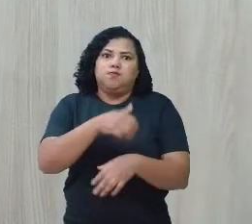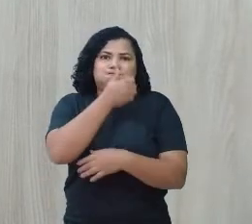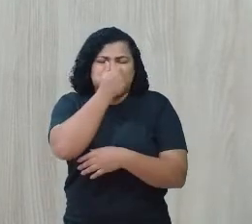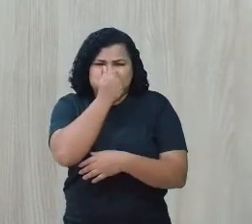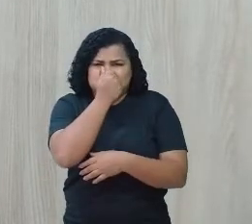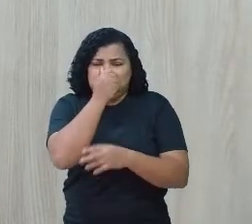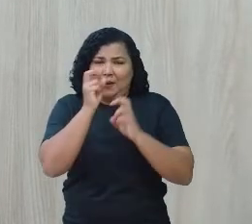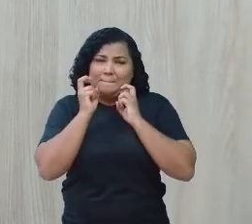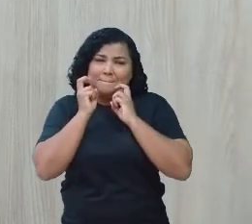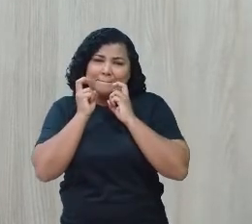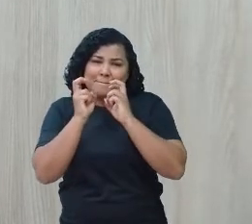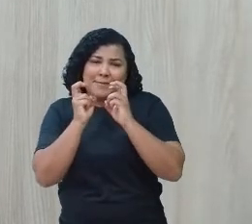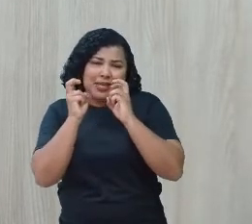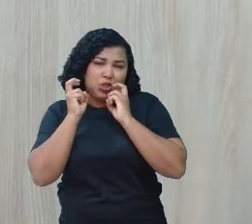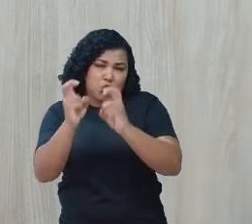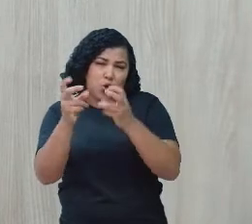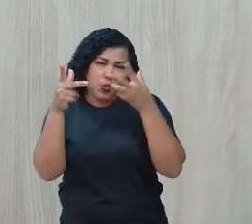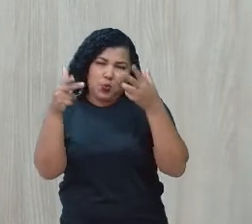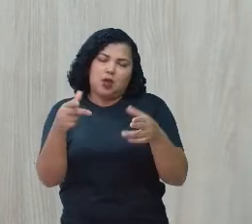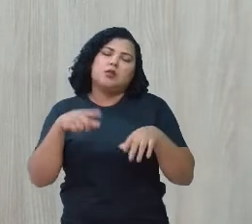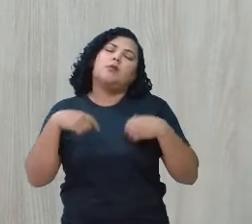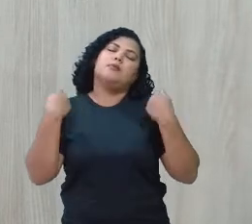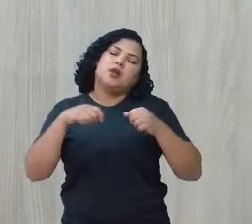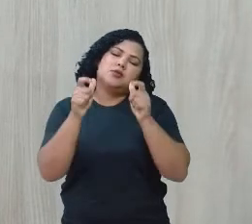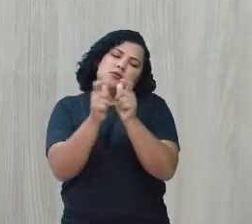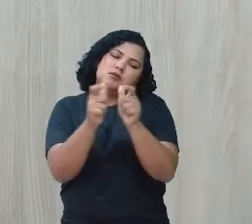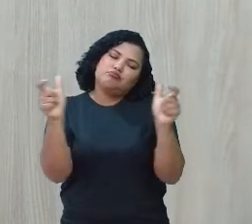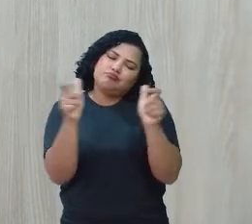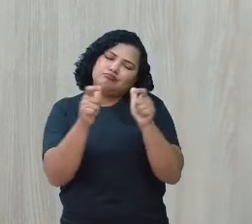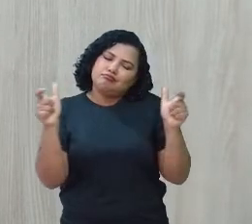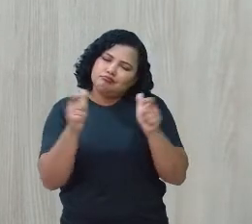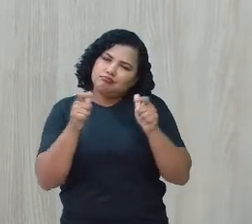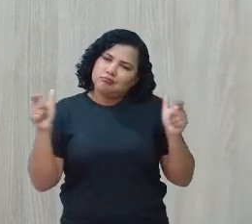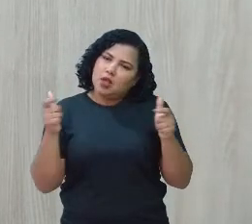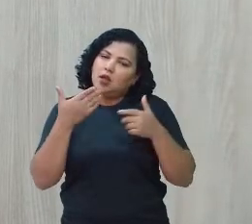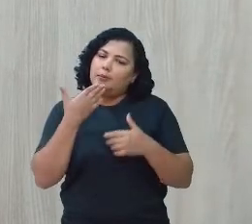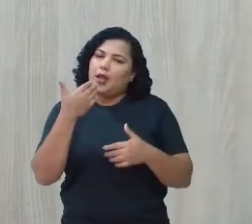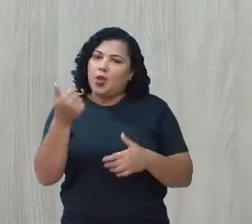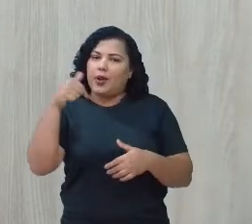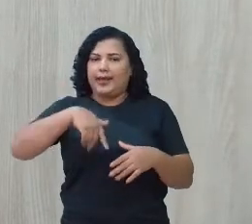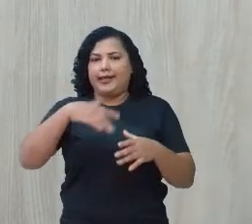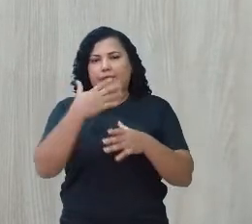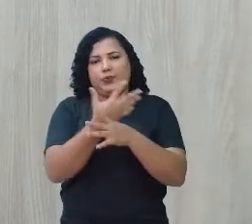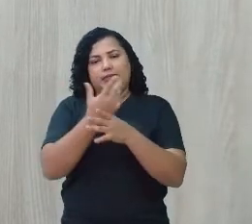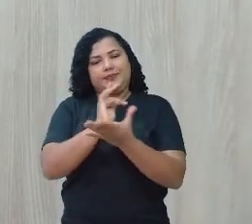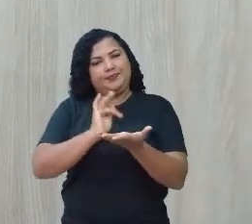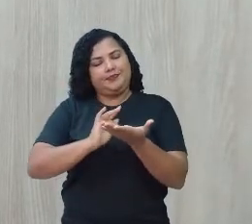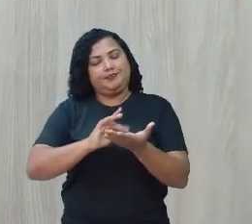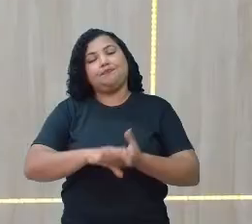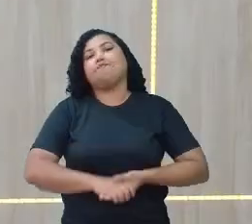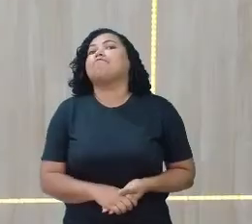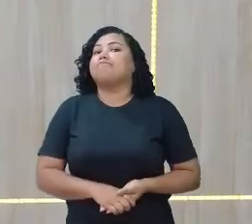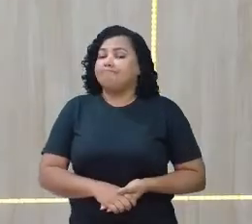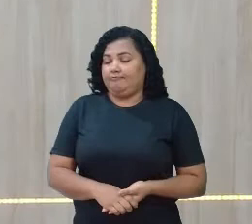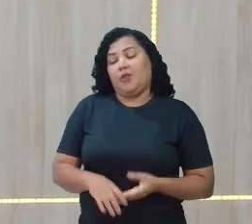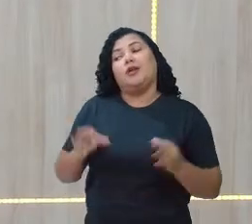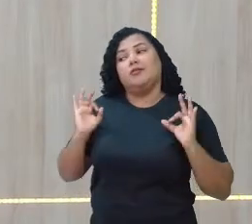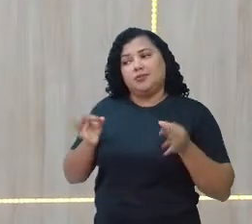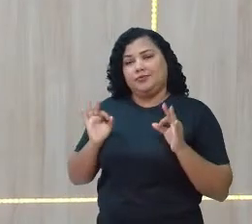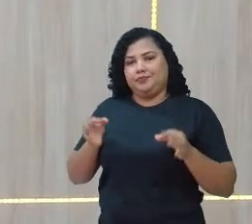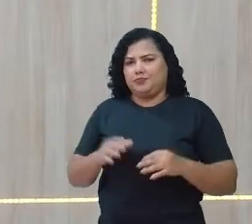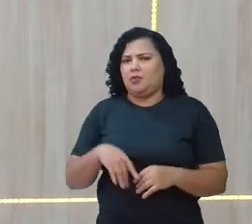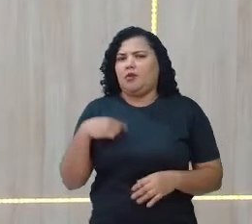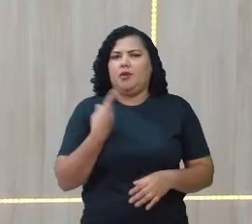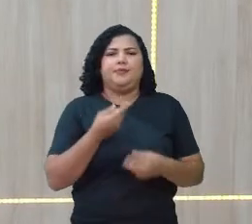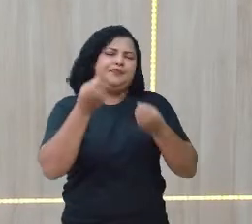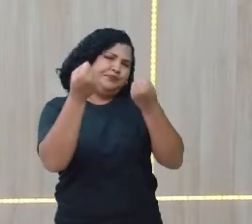Então, acho que há uma necessidade de ampliação, né, no nosso Recife, na verdade. Muito bem. Então, a gente está falando